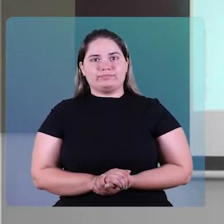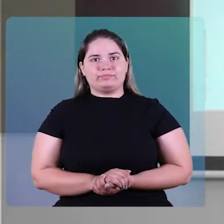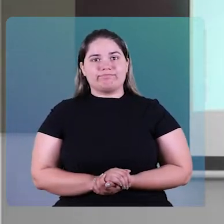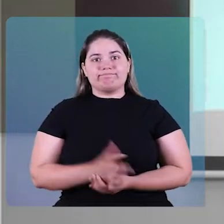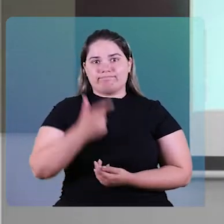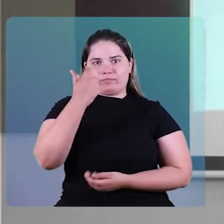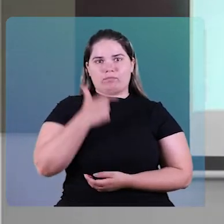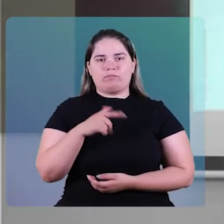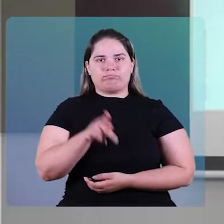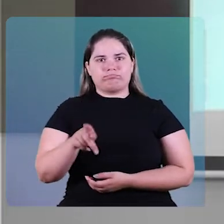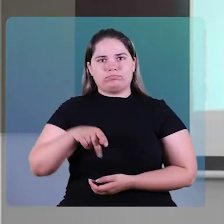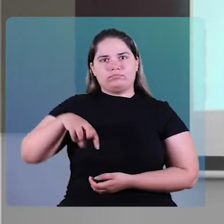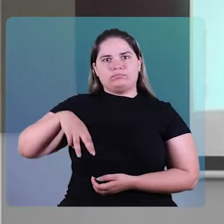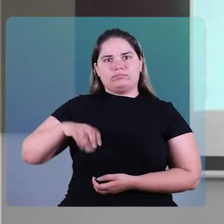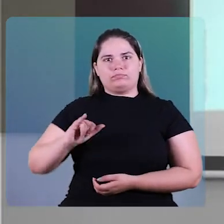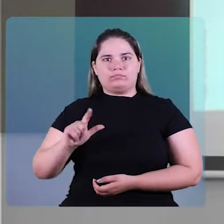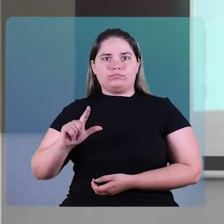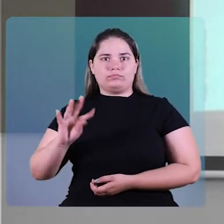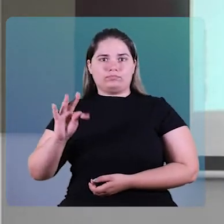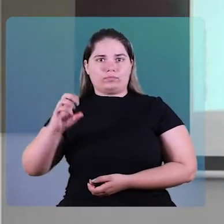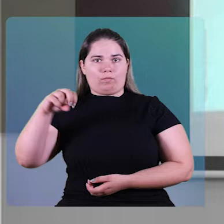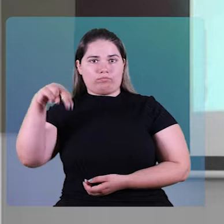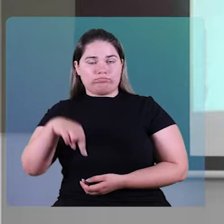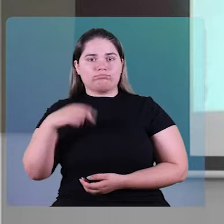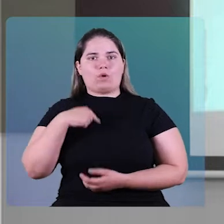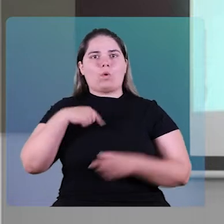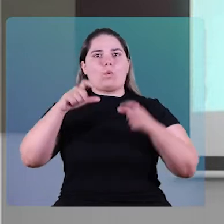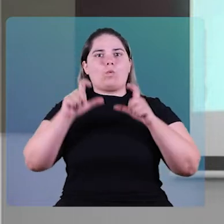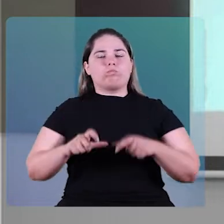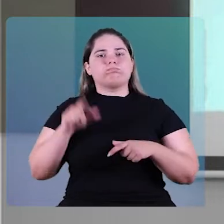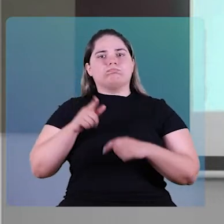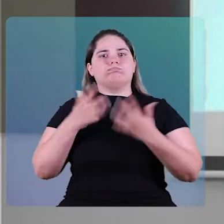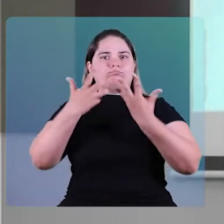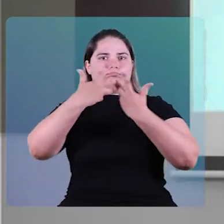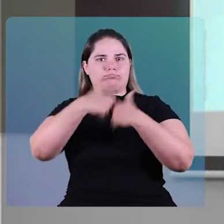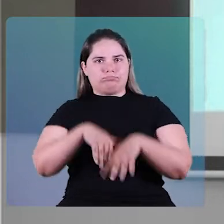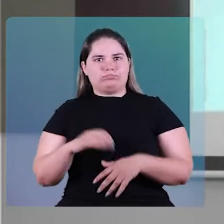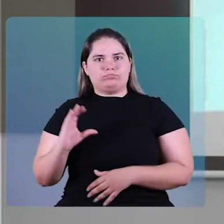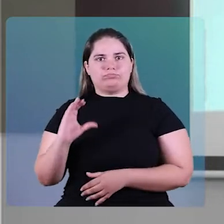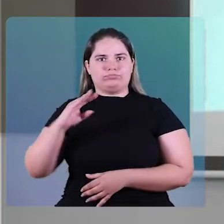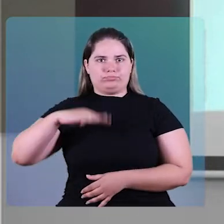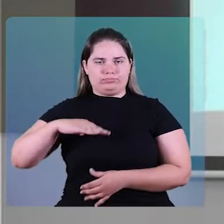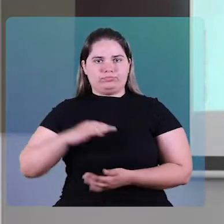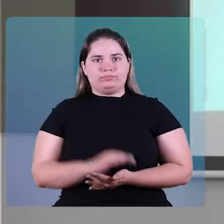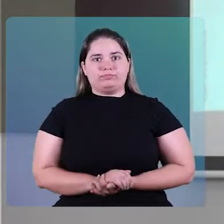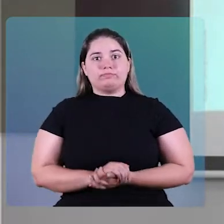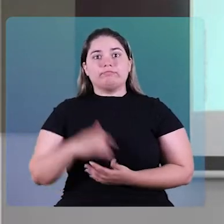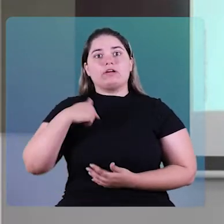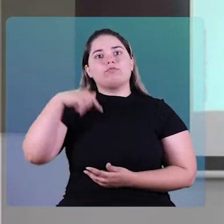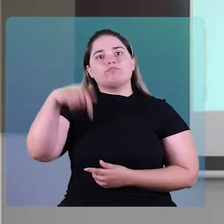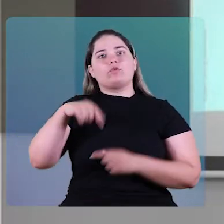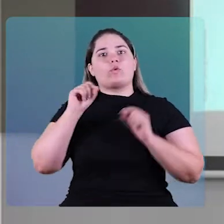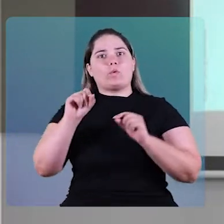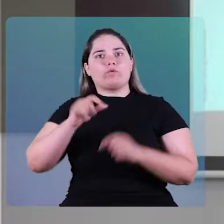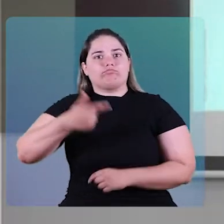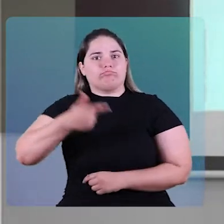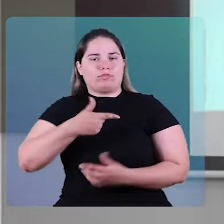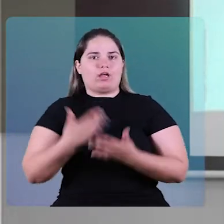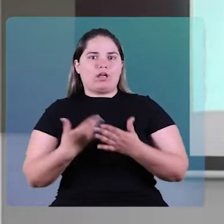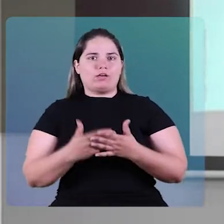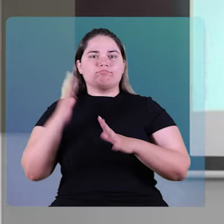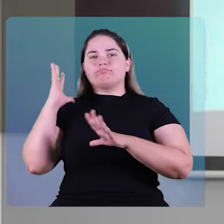2022. Eu sou o professor Milton Colares, lotado no Instituto Federal de Caucaia, e estamos aqui para a nossa segunda aula